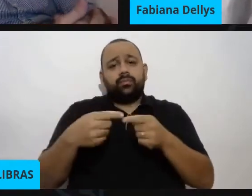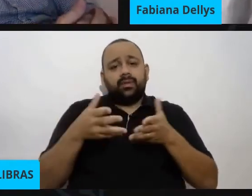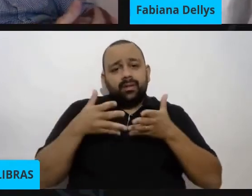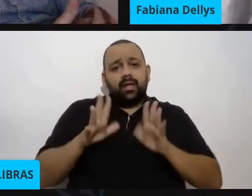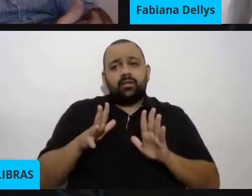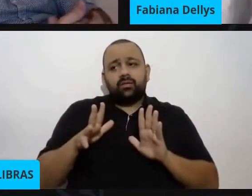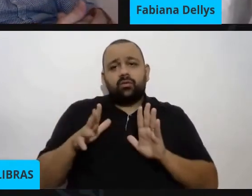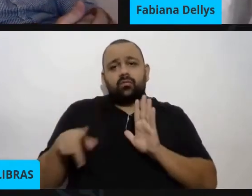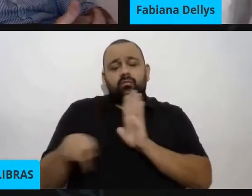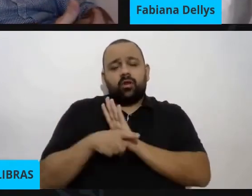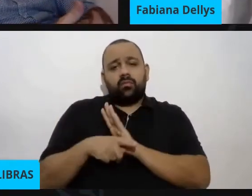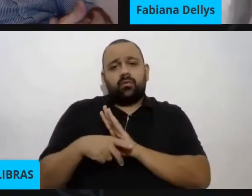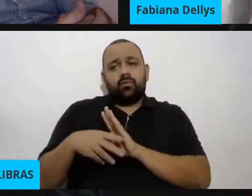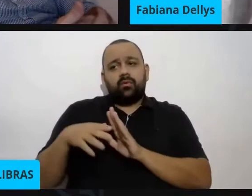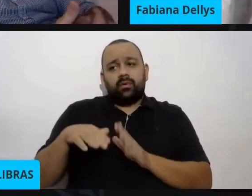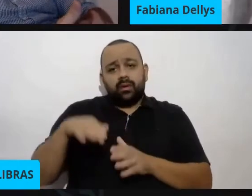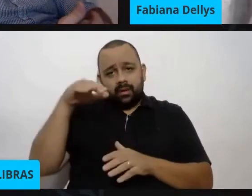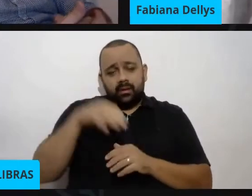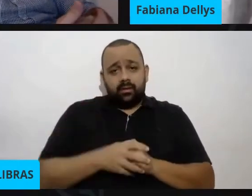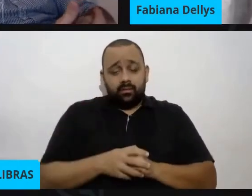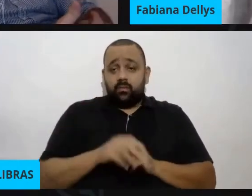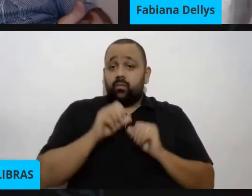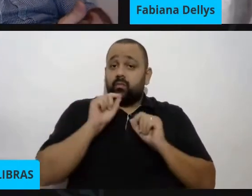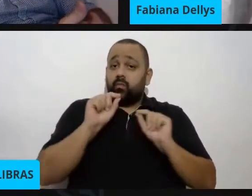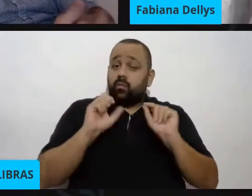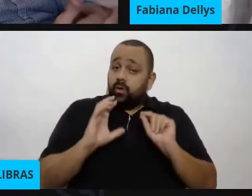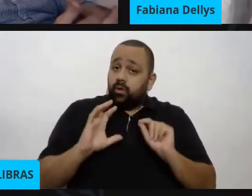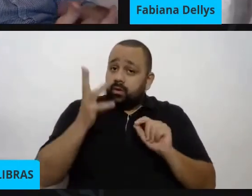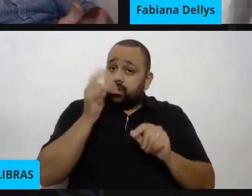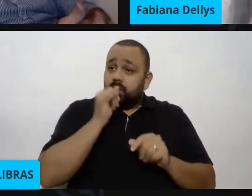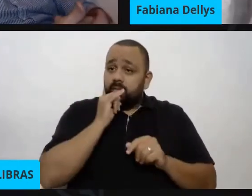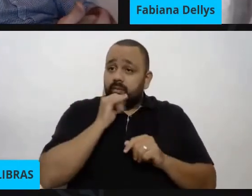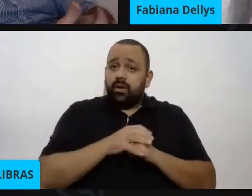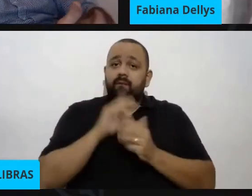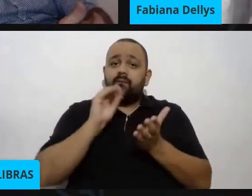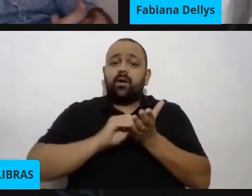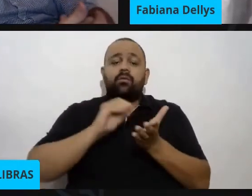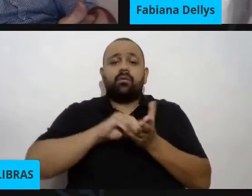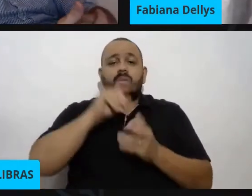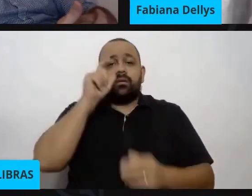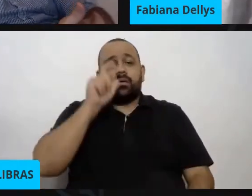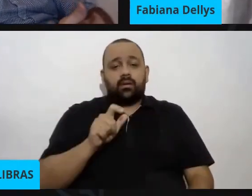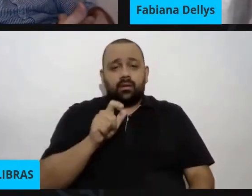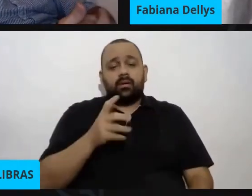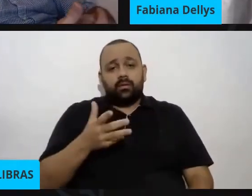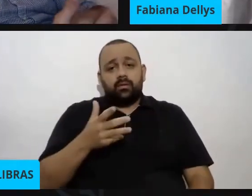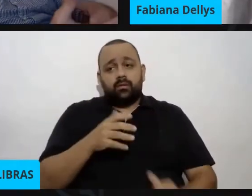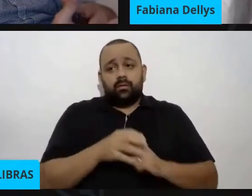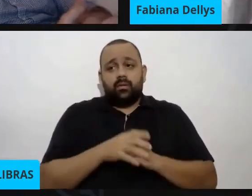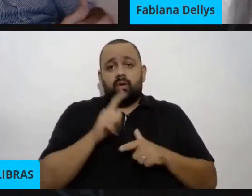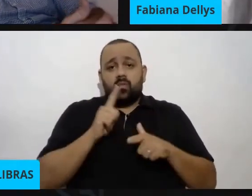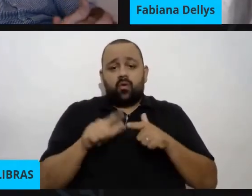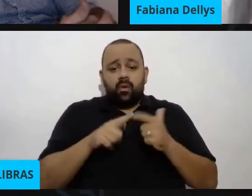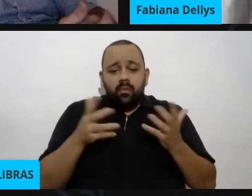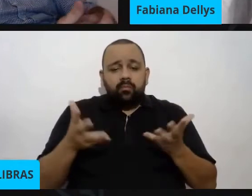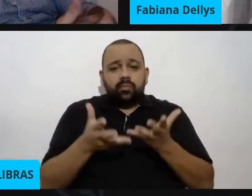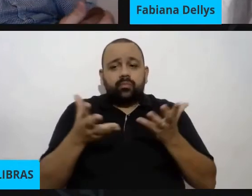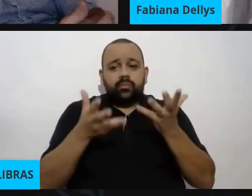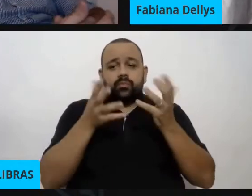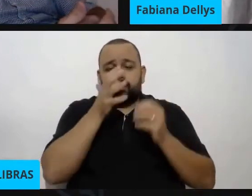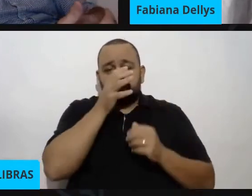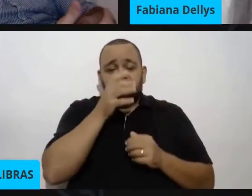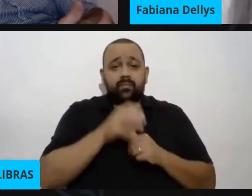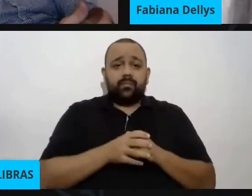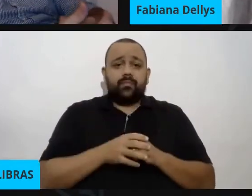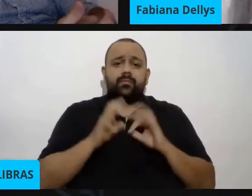criança. O que pode acontecer é falta de interesse, problemas motivacionais,